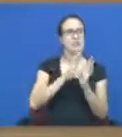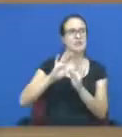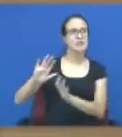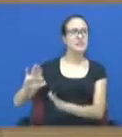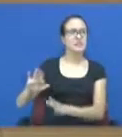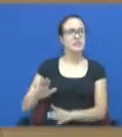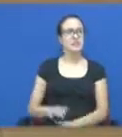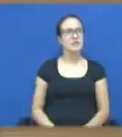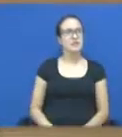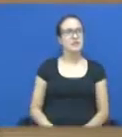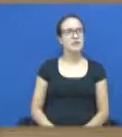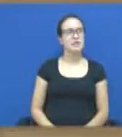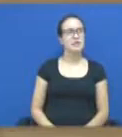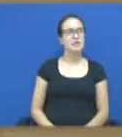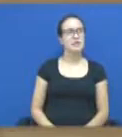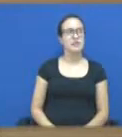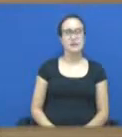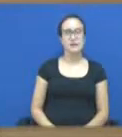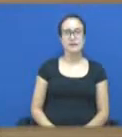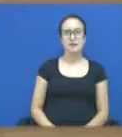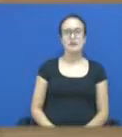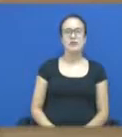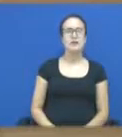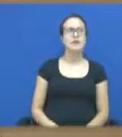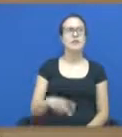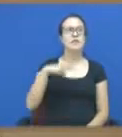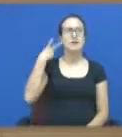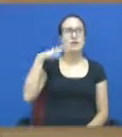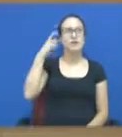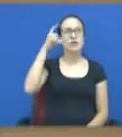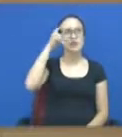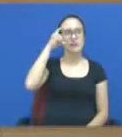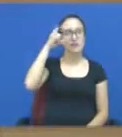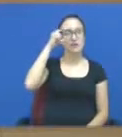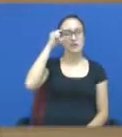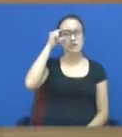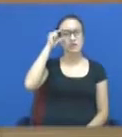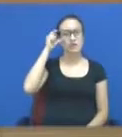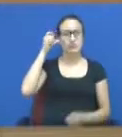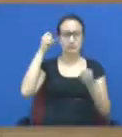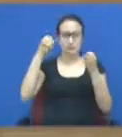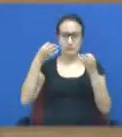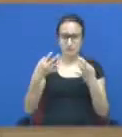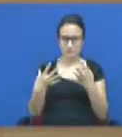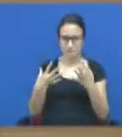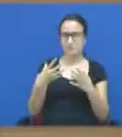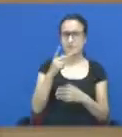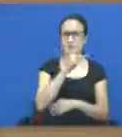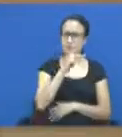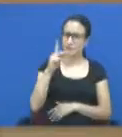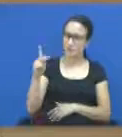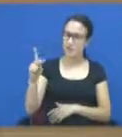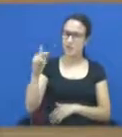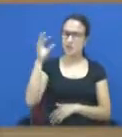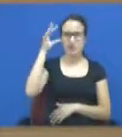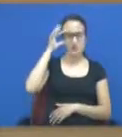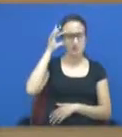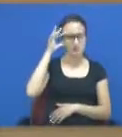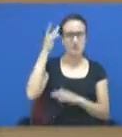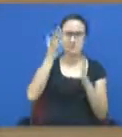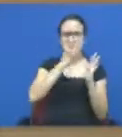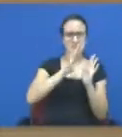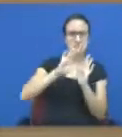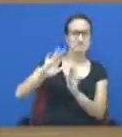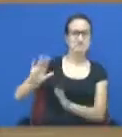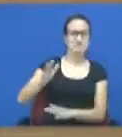Vereador e professor Farid. Eu ia falar sobre o discurso conciliador da presidenta Dilma, mas eu dispenso. Vereadora